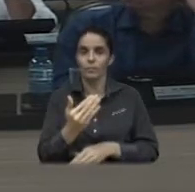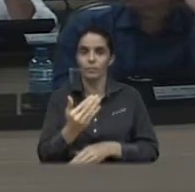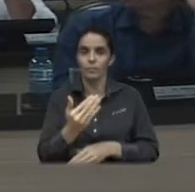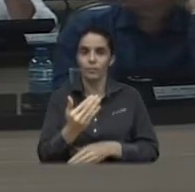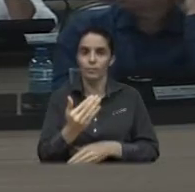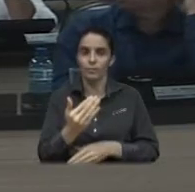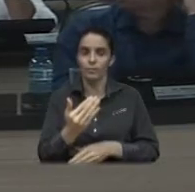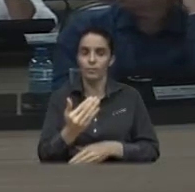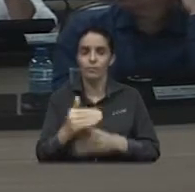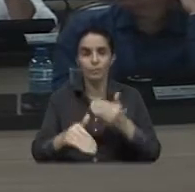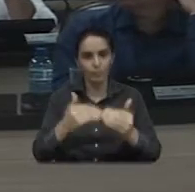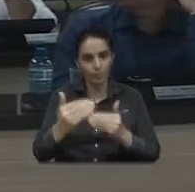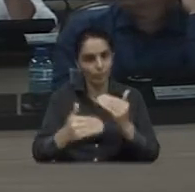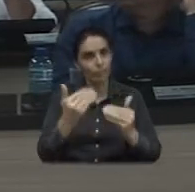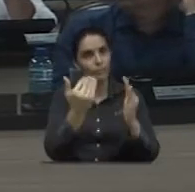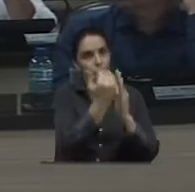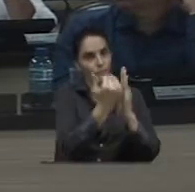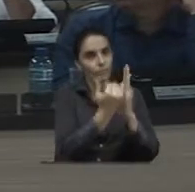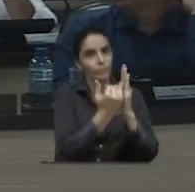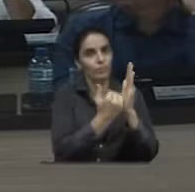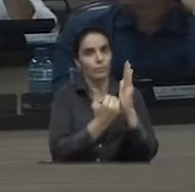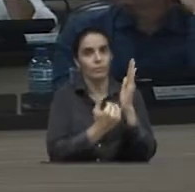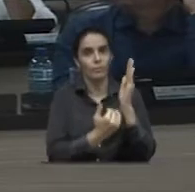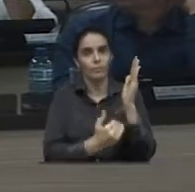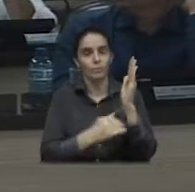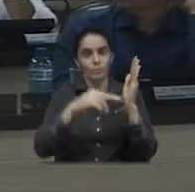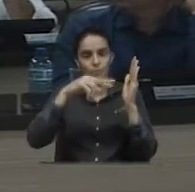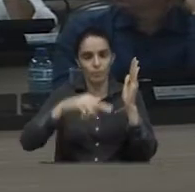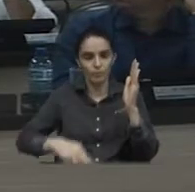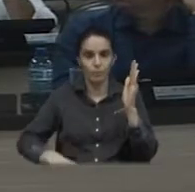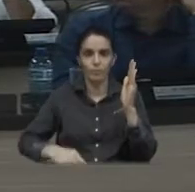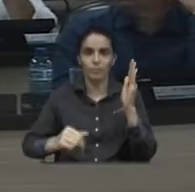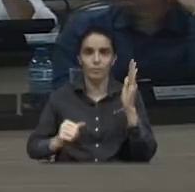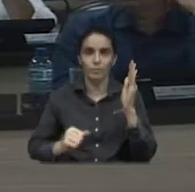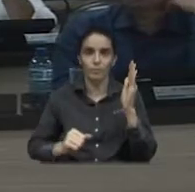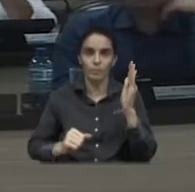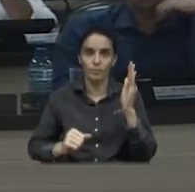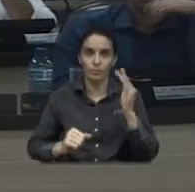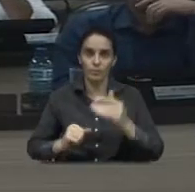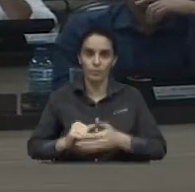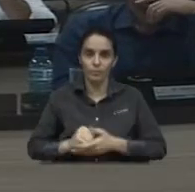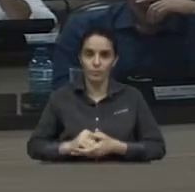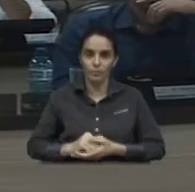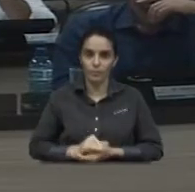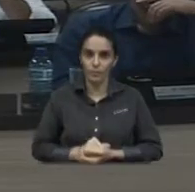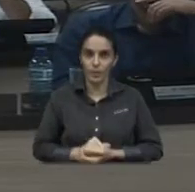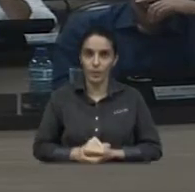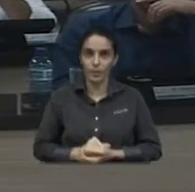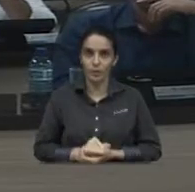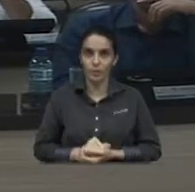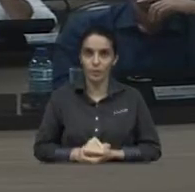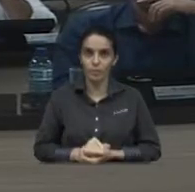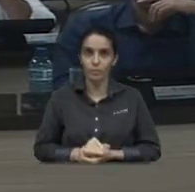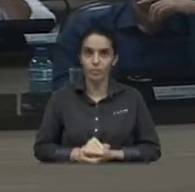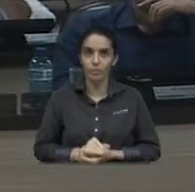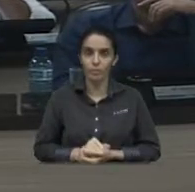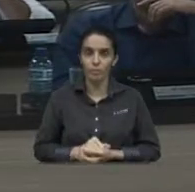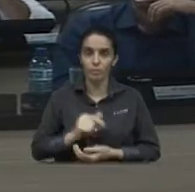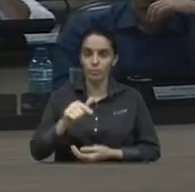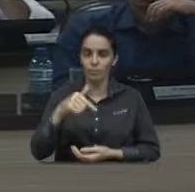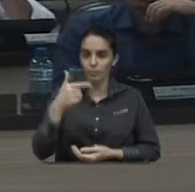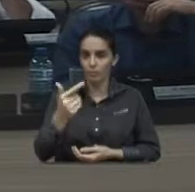para que a gente seguisse a ordem, pelo menos até fazer a leitura. Sim, a outra é jogar para a ordem do dia. O doutor Rafael... Daí é outra